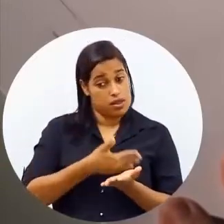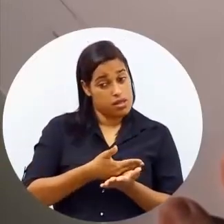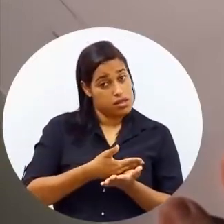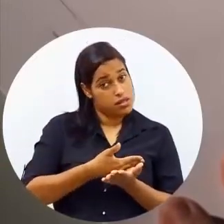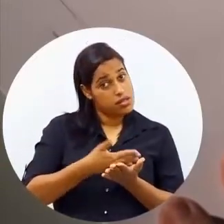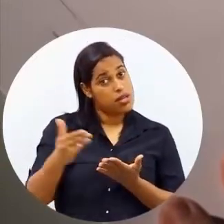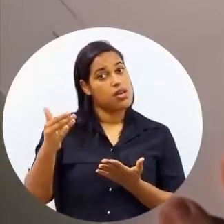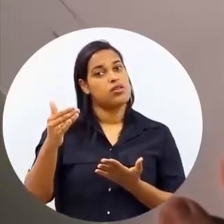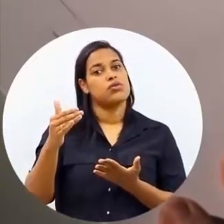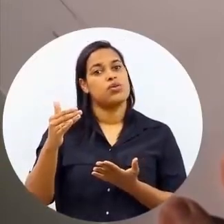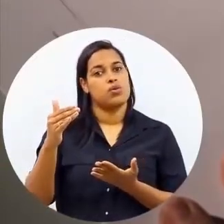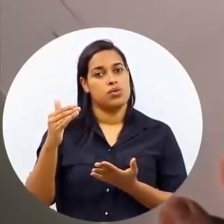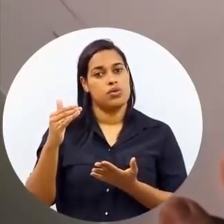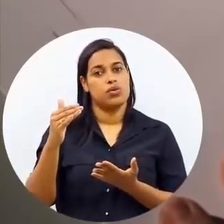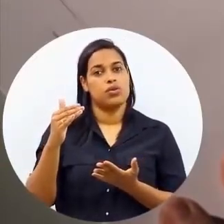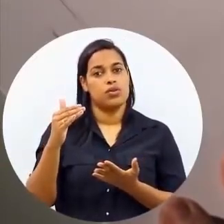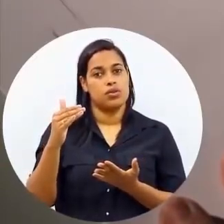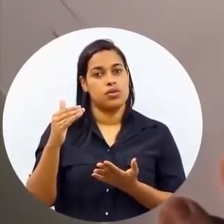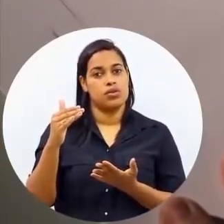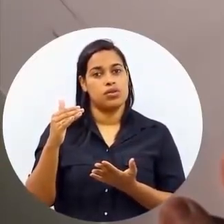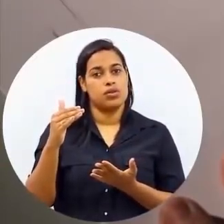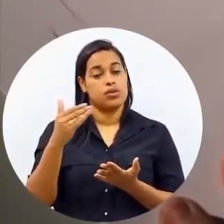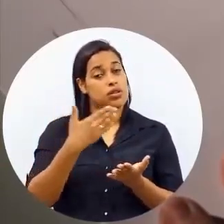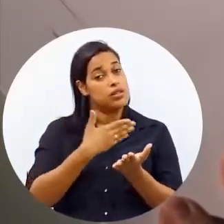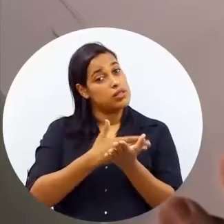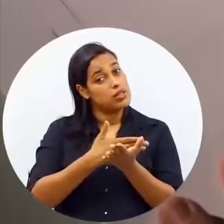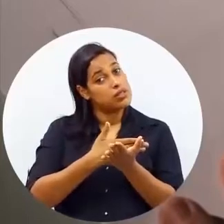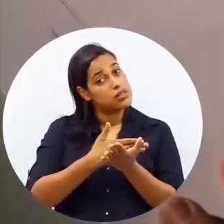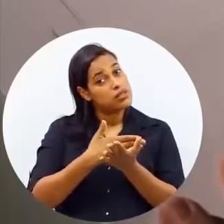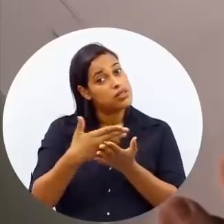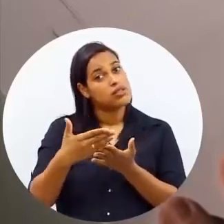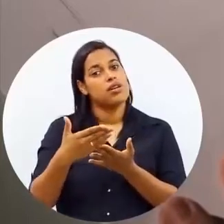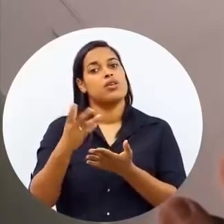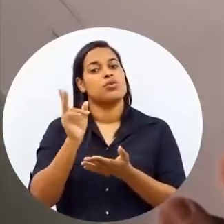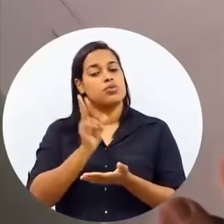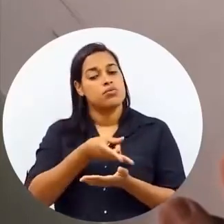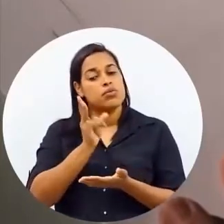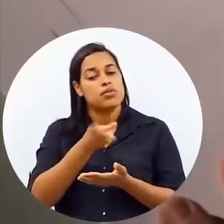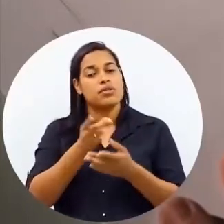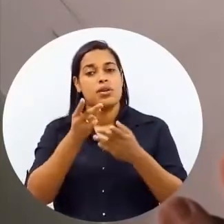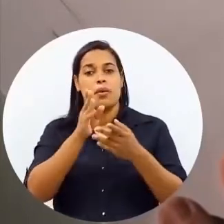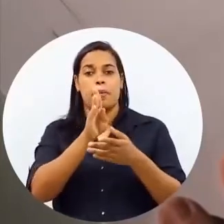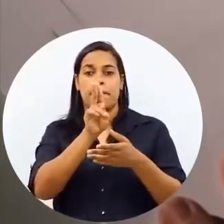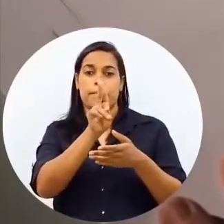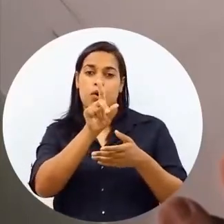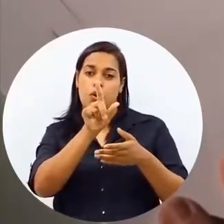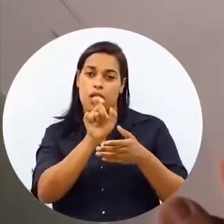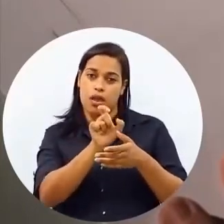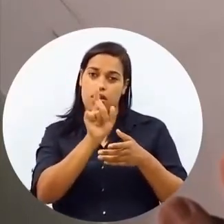Iniciando pela parte, no caso do nosso bule, da borda da boca do bule.